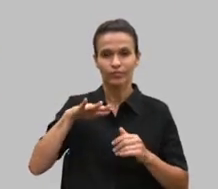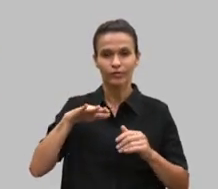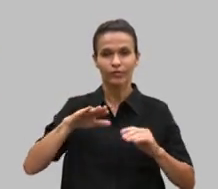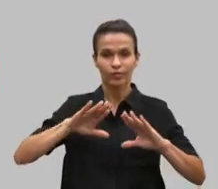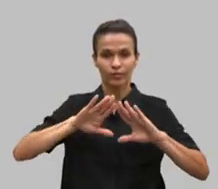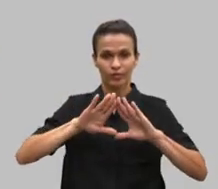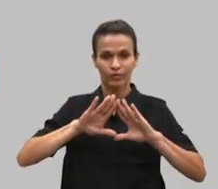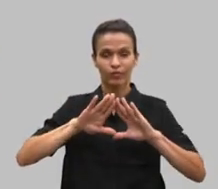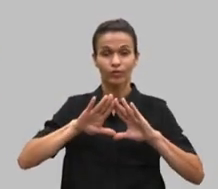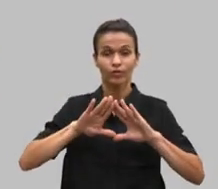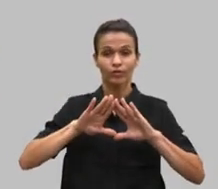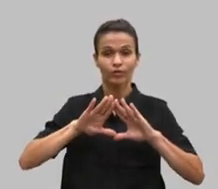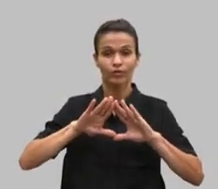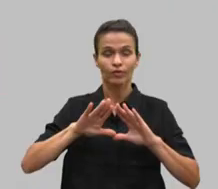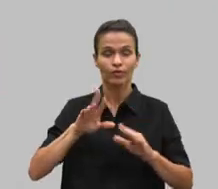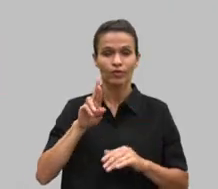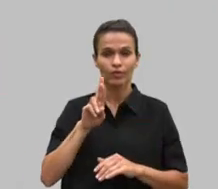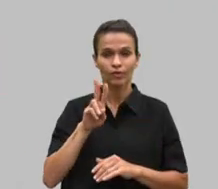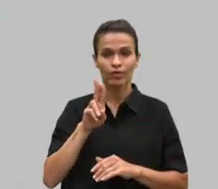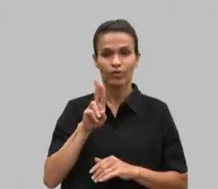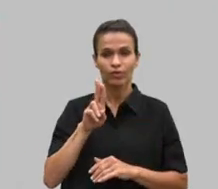Smith de Castro